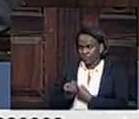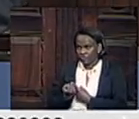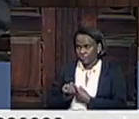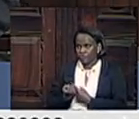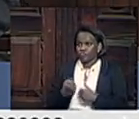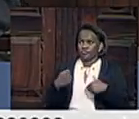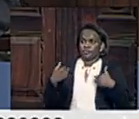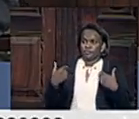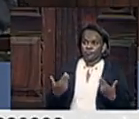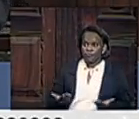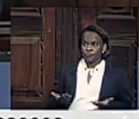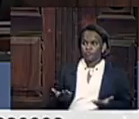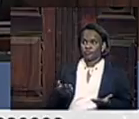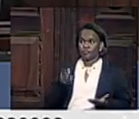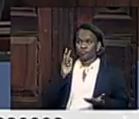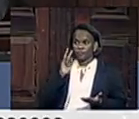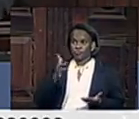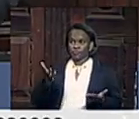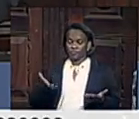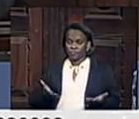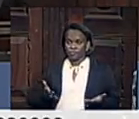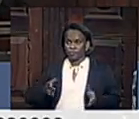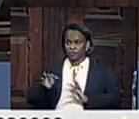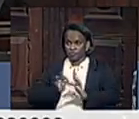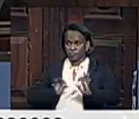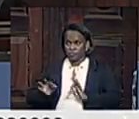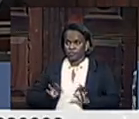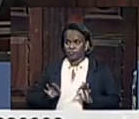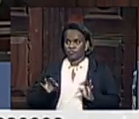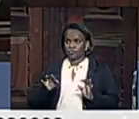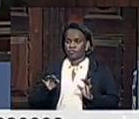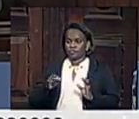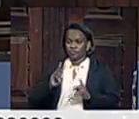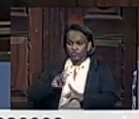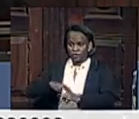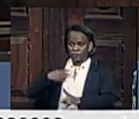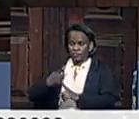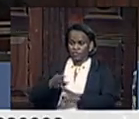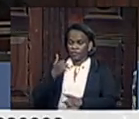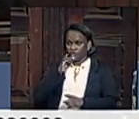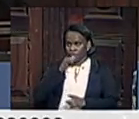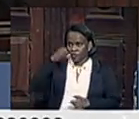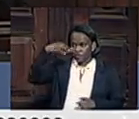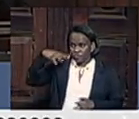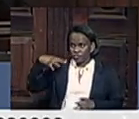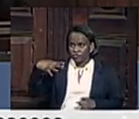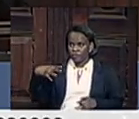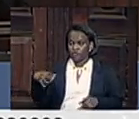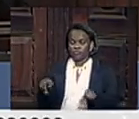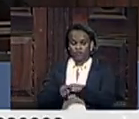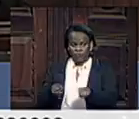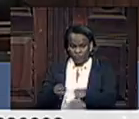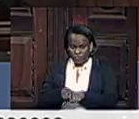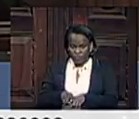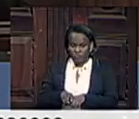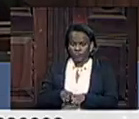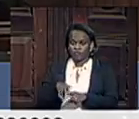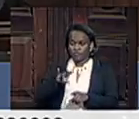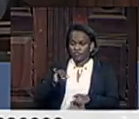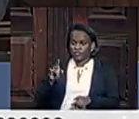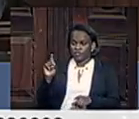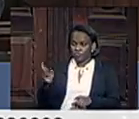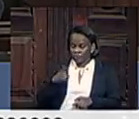E aí, você vem agora com um projeto de aumento de energia que também vai taxar o